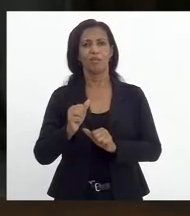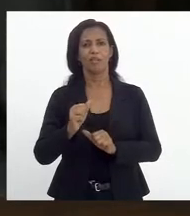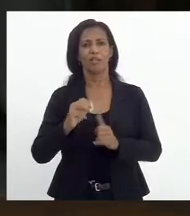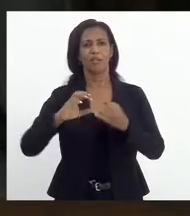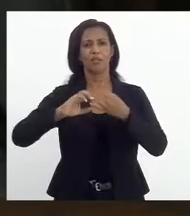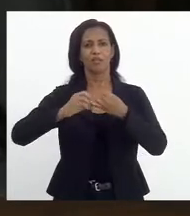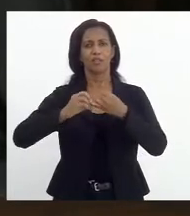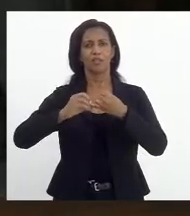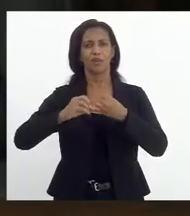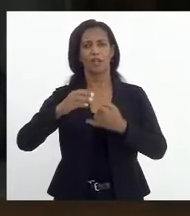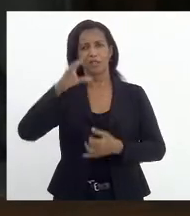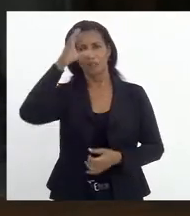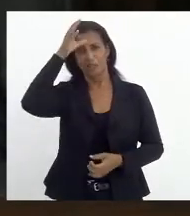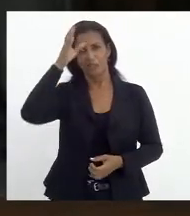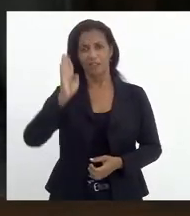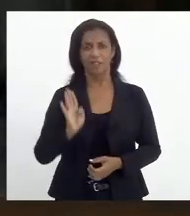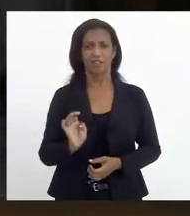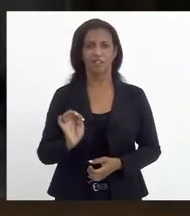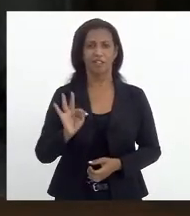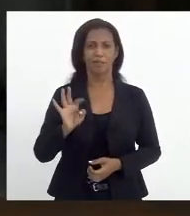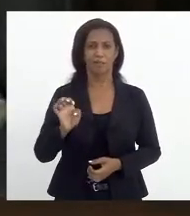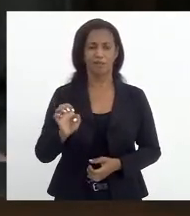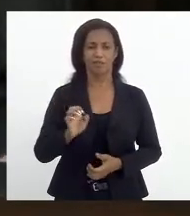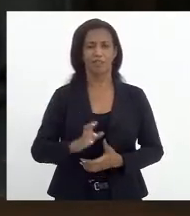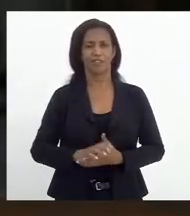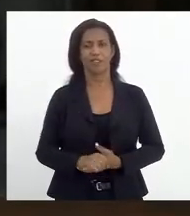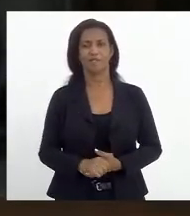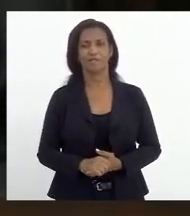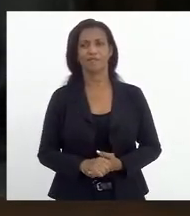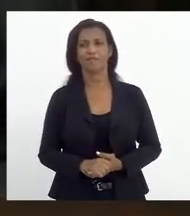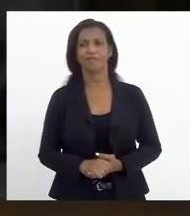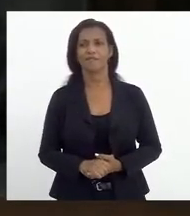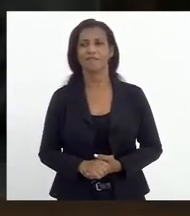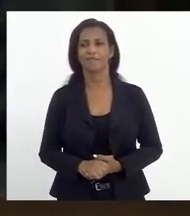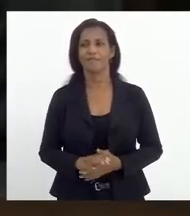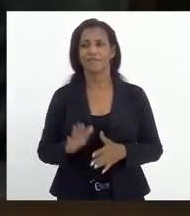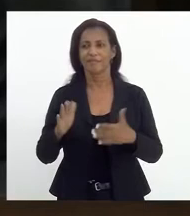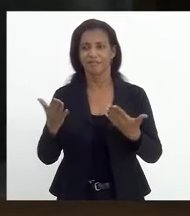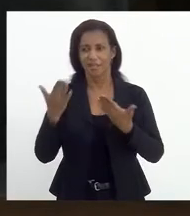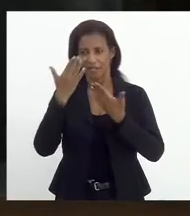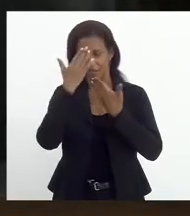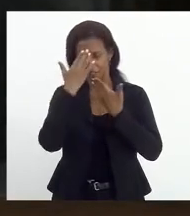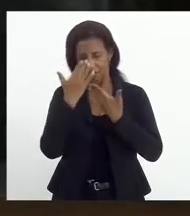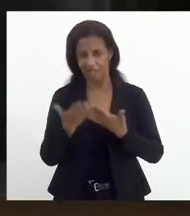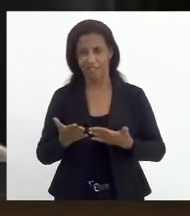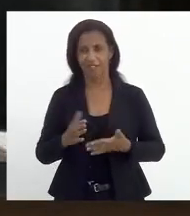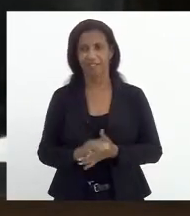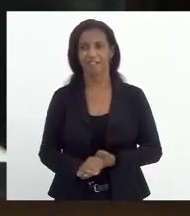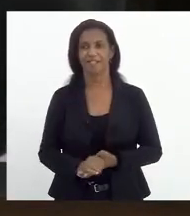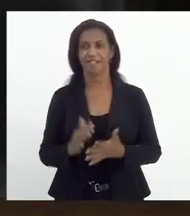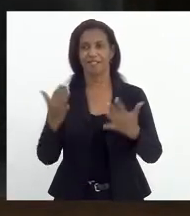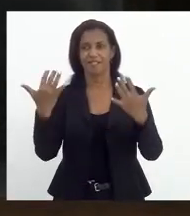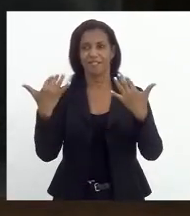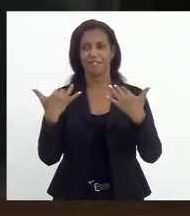Bete Lira, deputado Dionísio Lins. Então, agradecer a